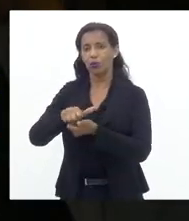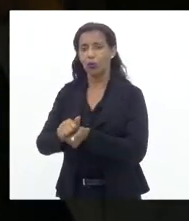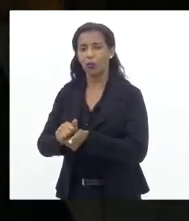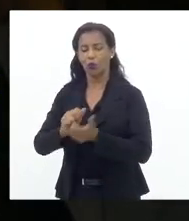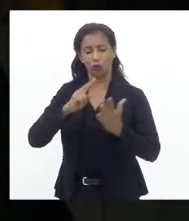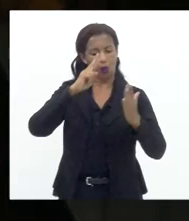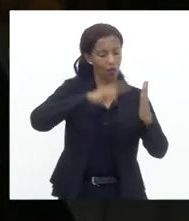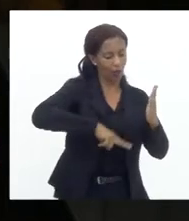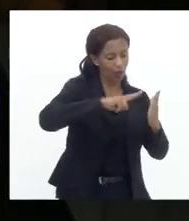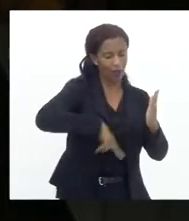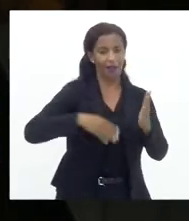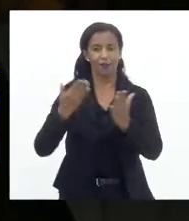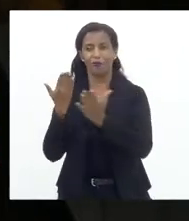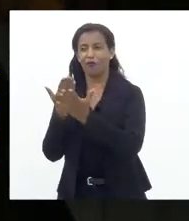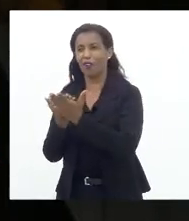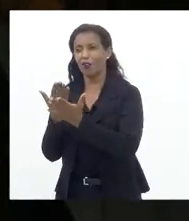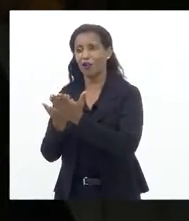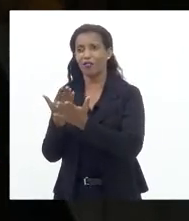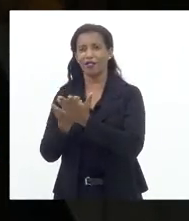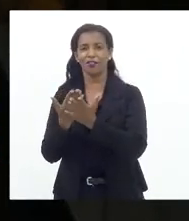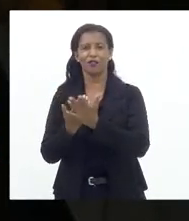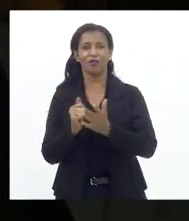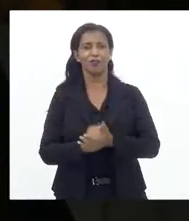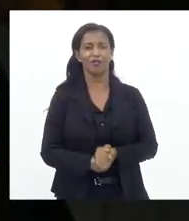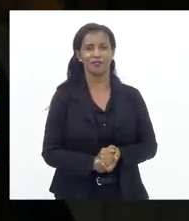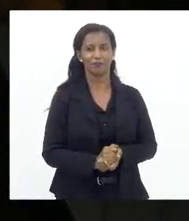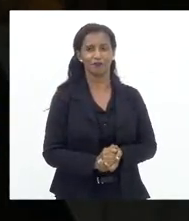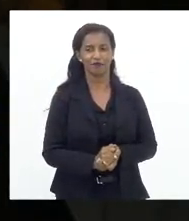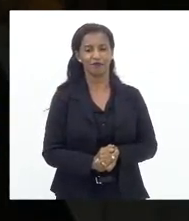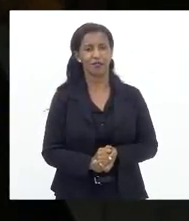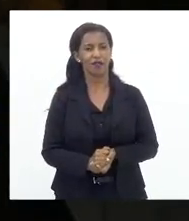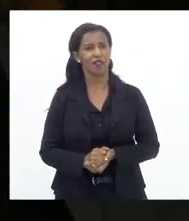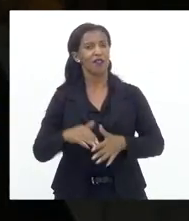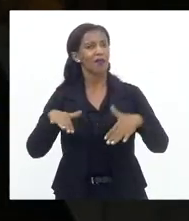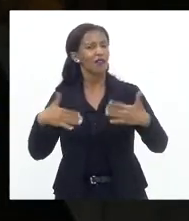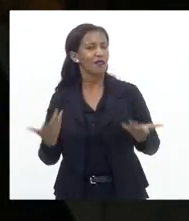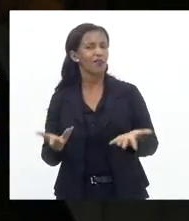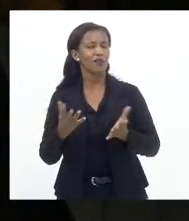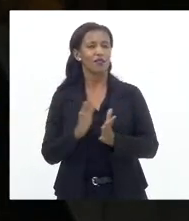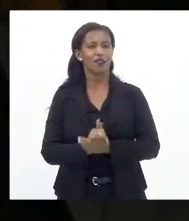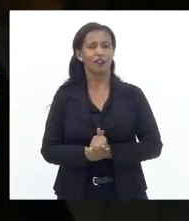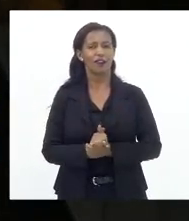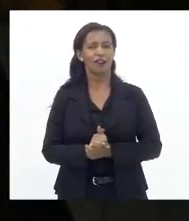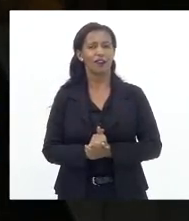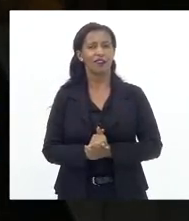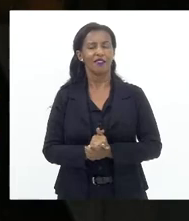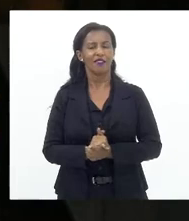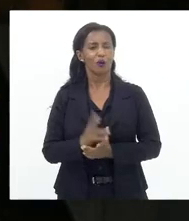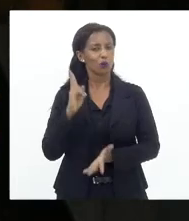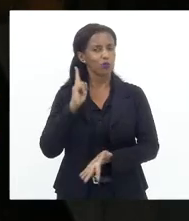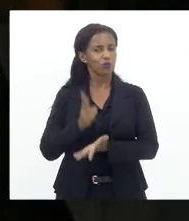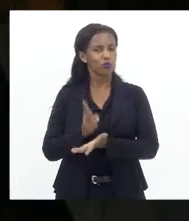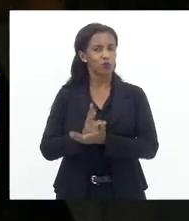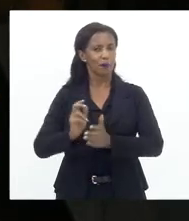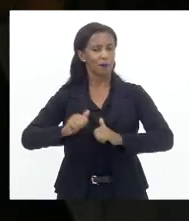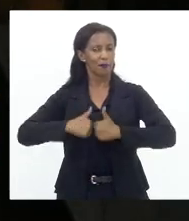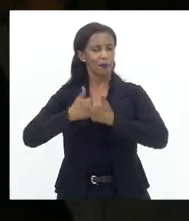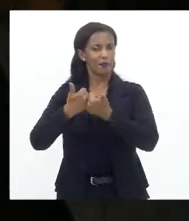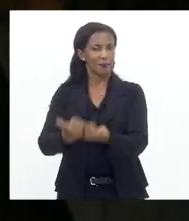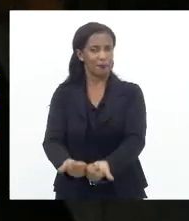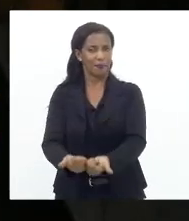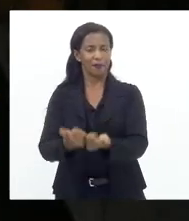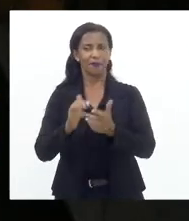vendo estudando participando de batendo enfim sendo um corpo Vivo para